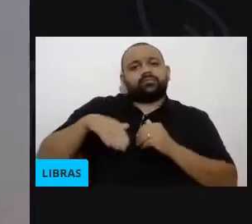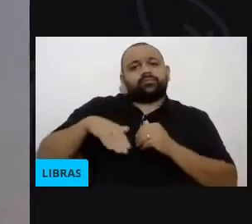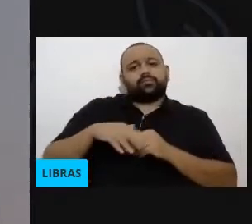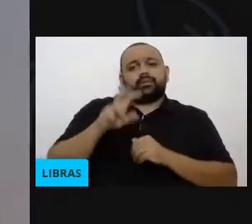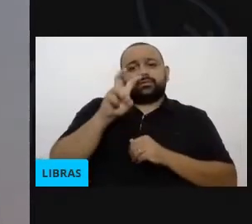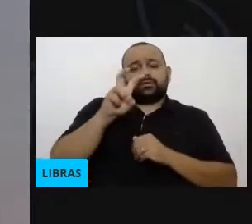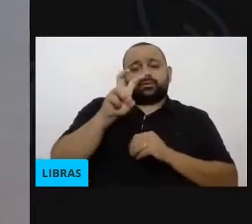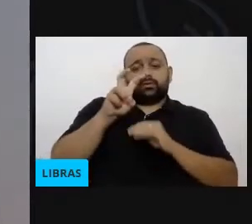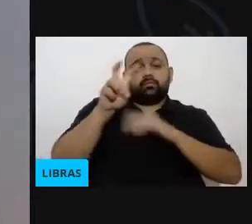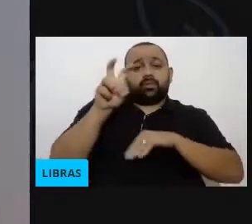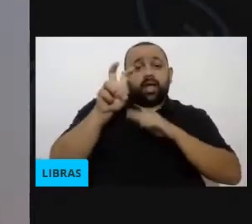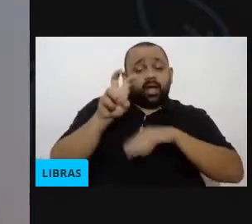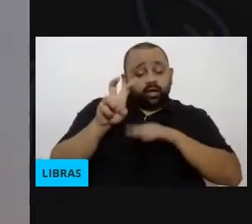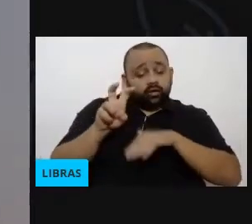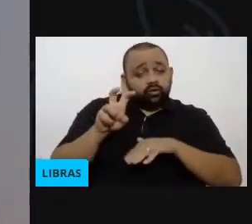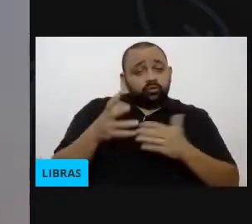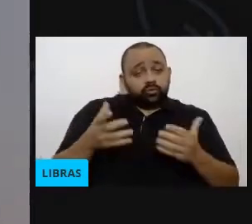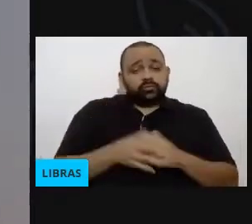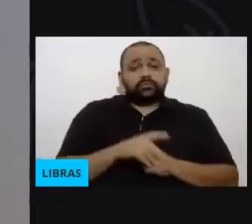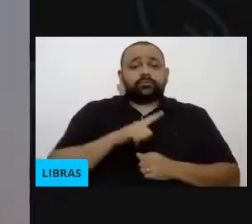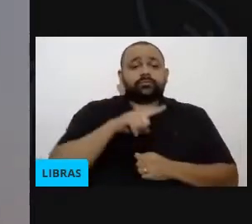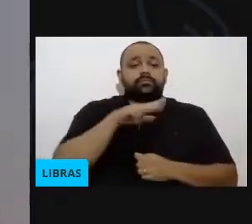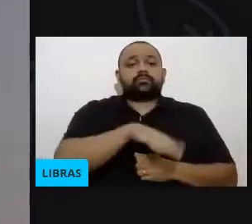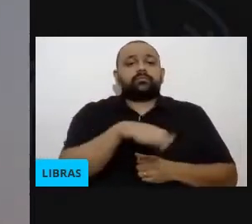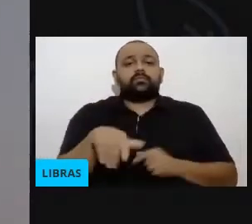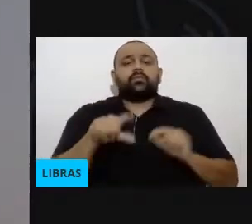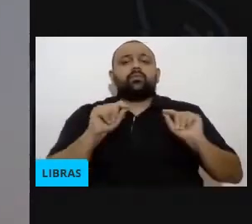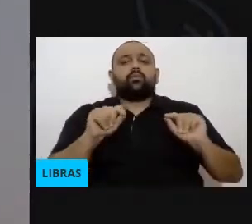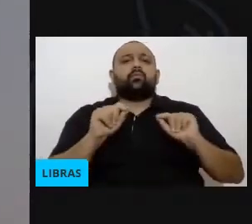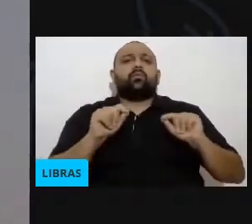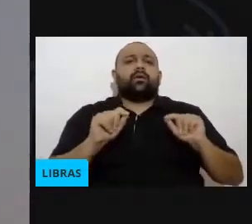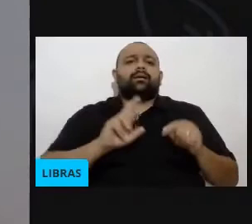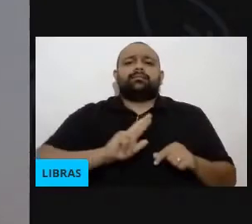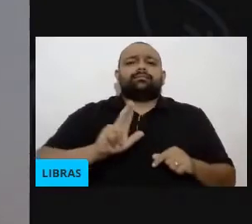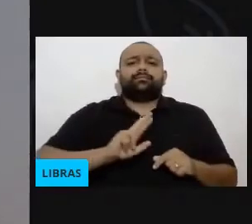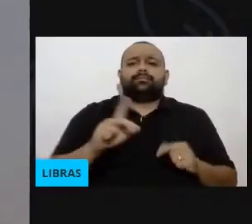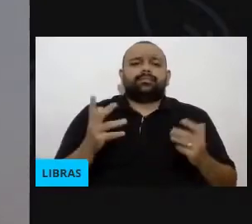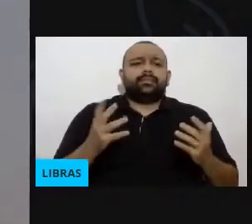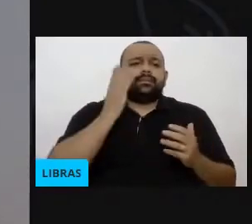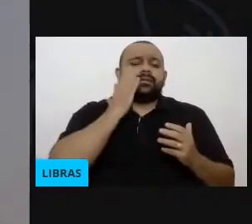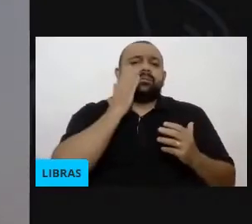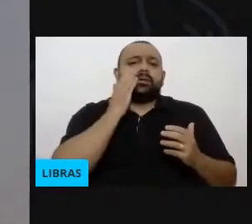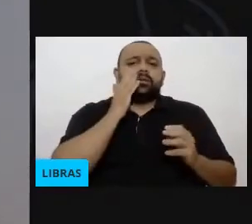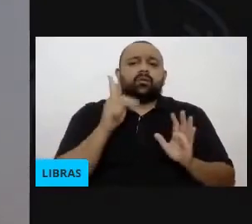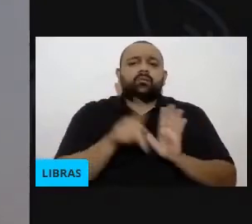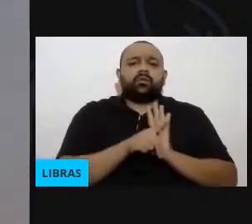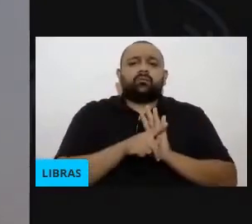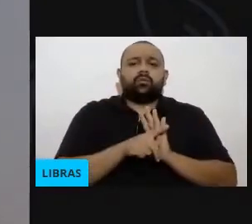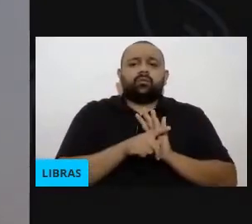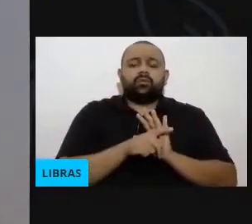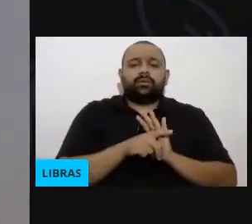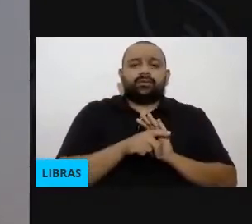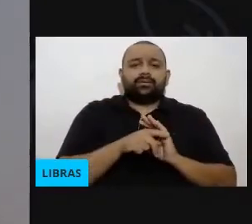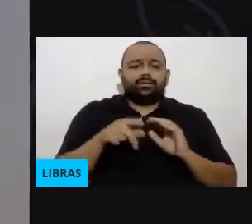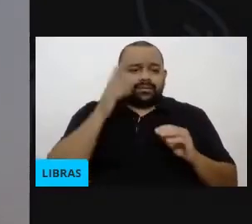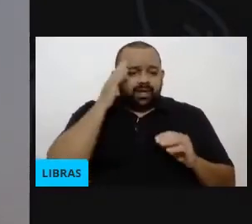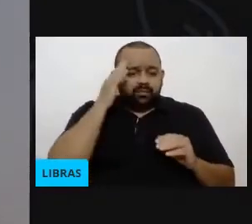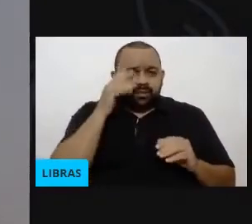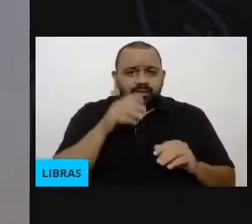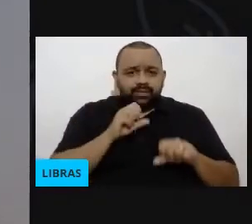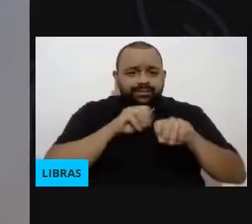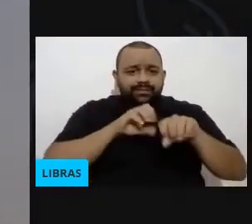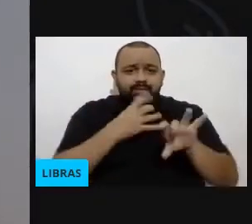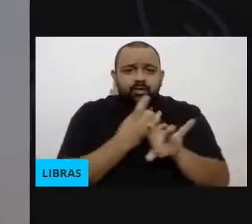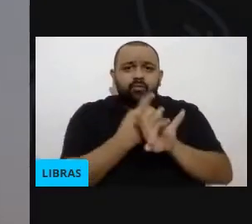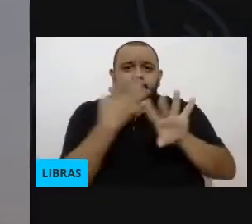anos de idade. São crianças que dificilmente vão atender, por exemplo, o ensino remoto. Outros